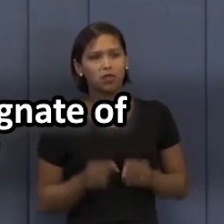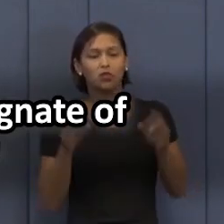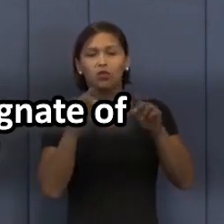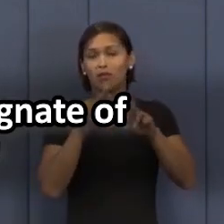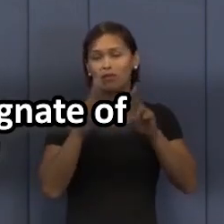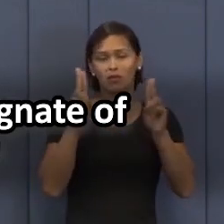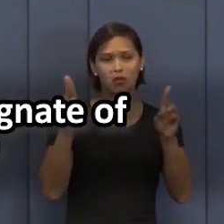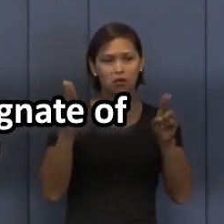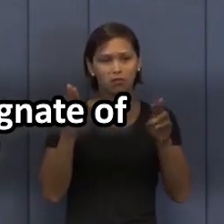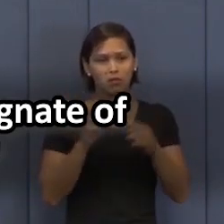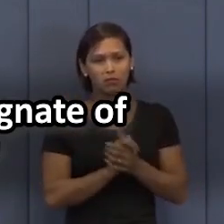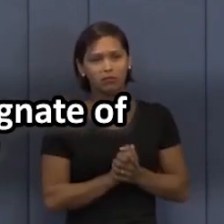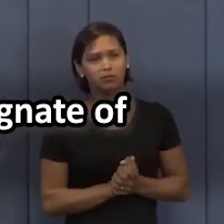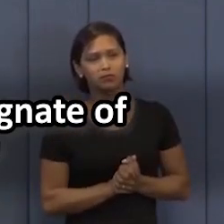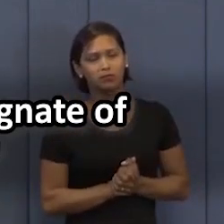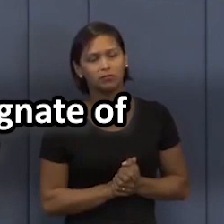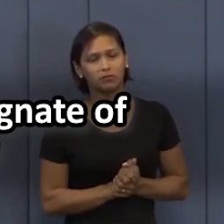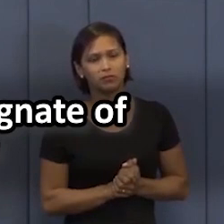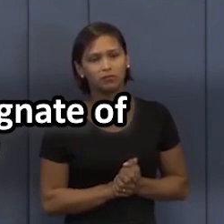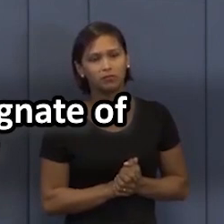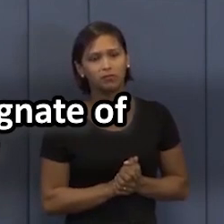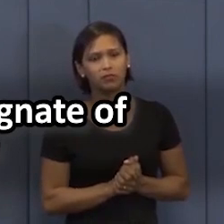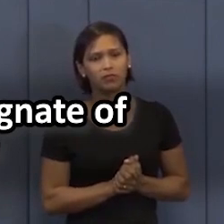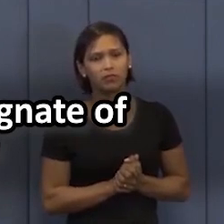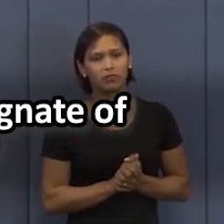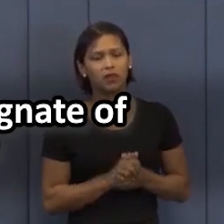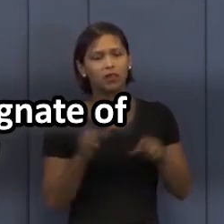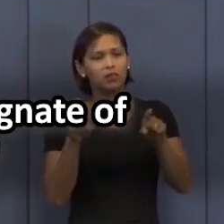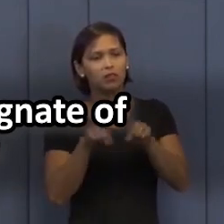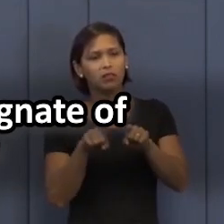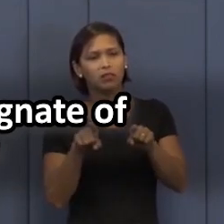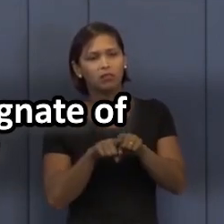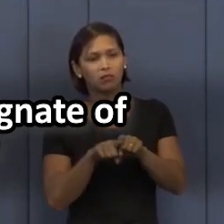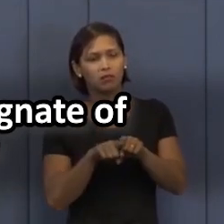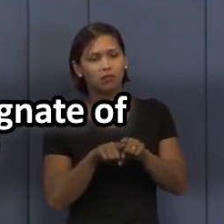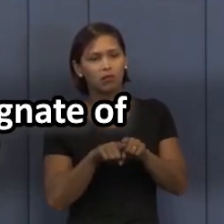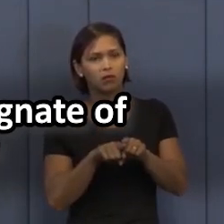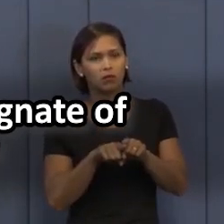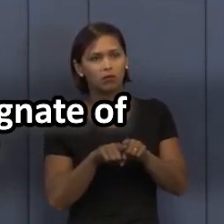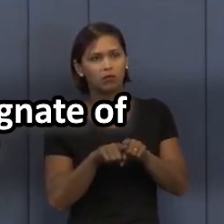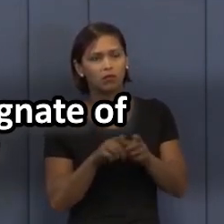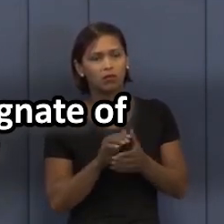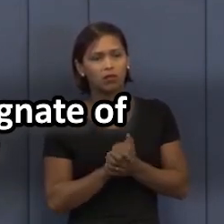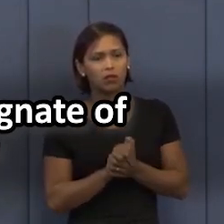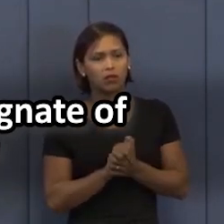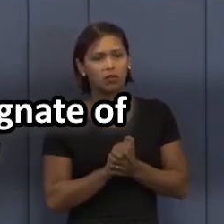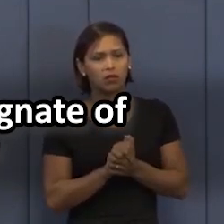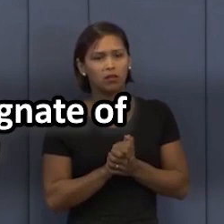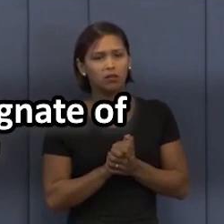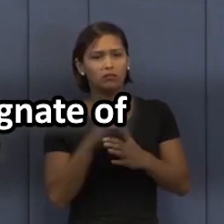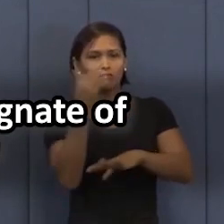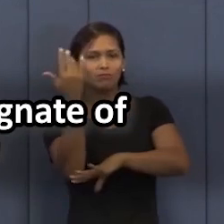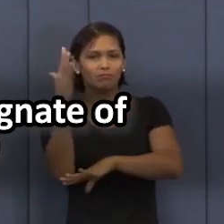nascimento, que é cognato de nação, obviamente, que é cognato de